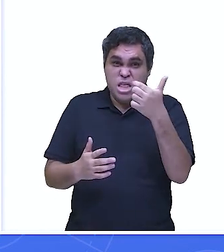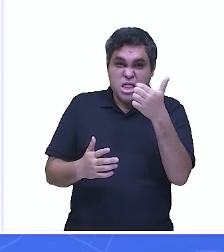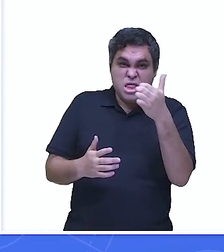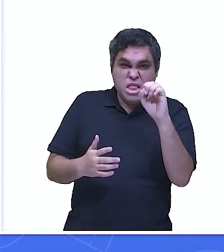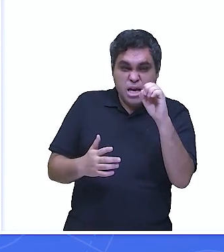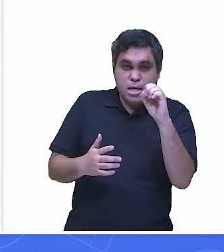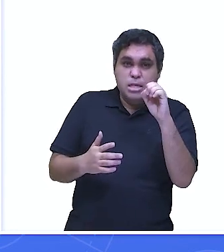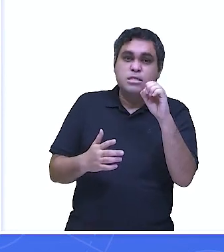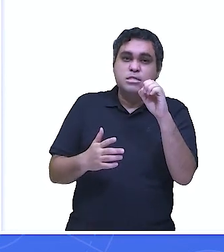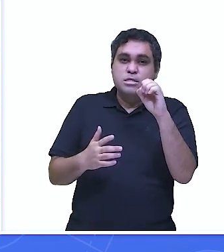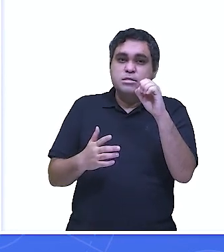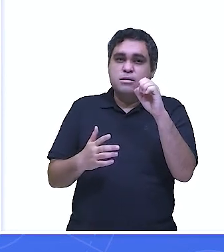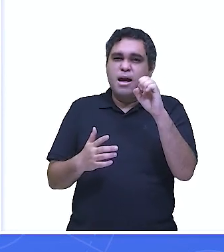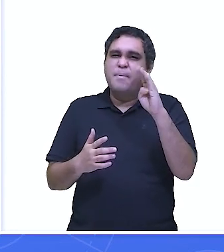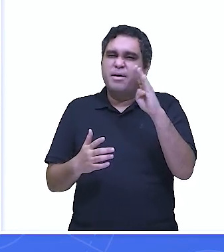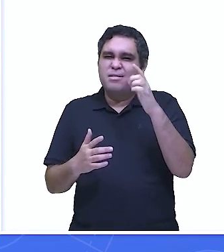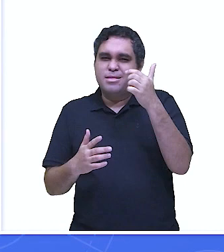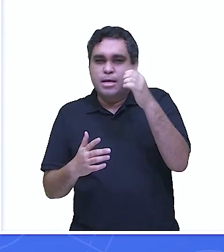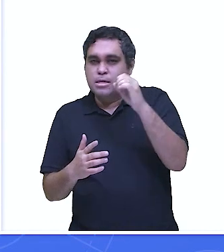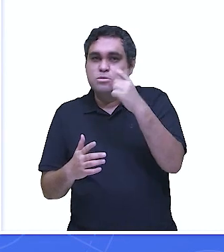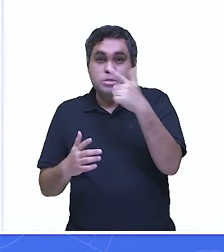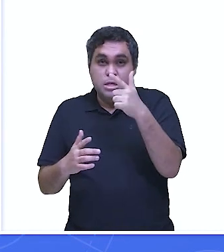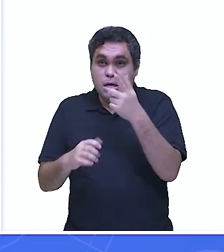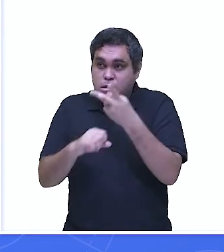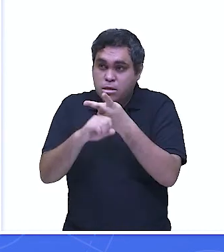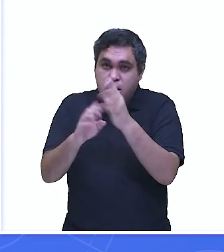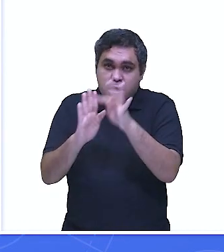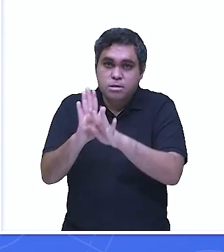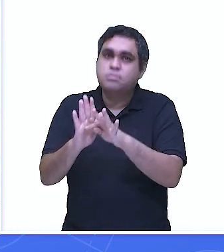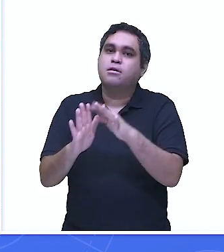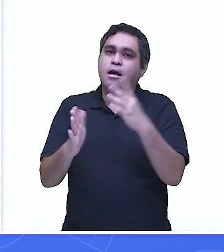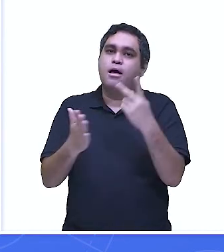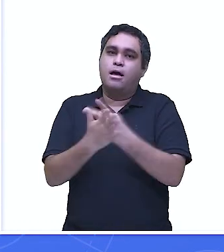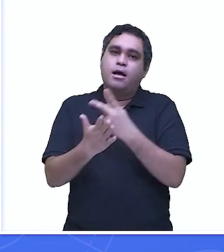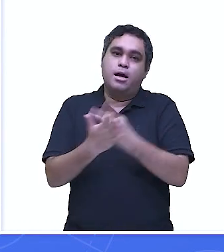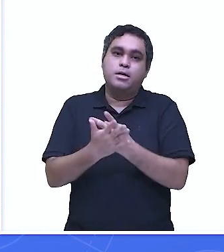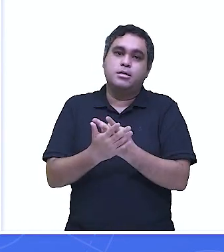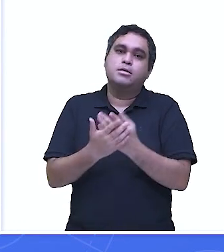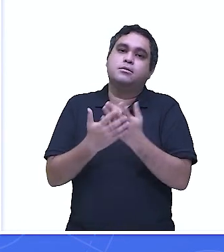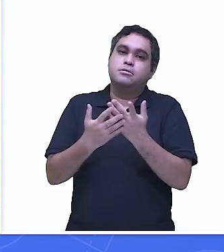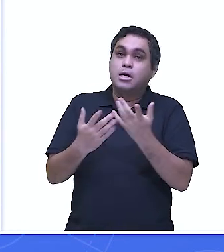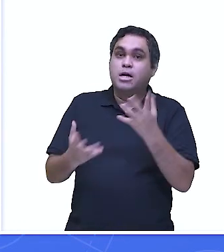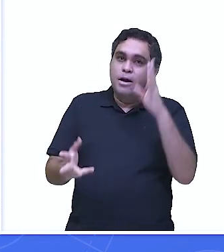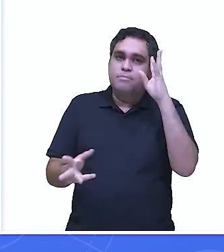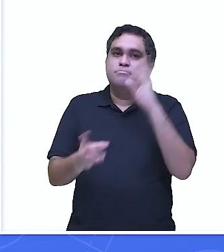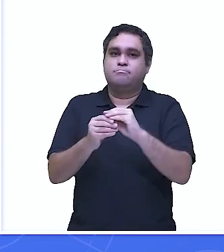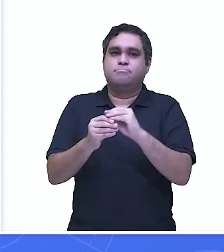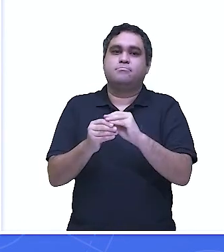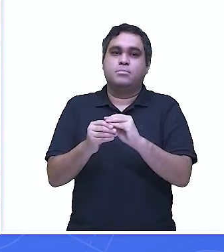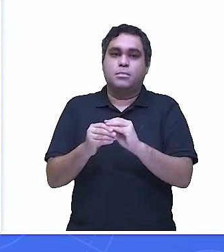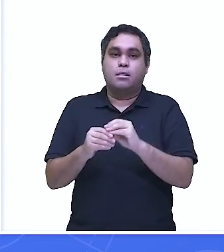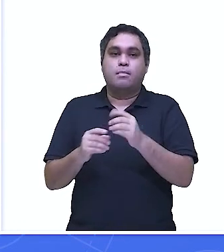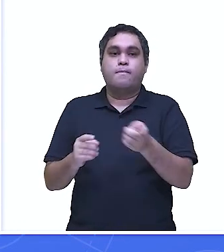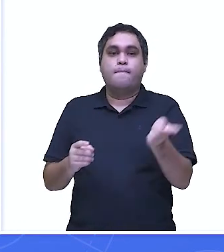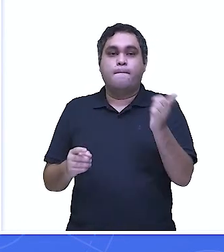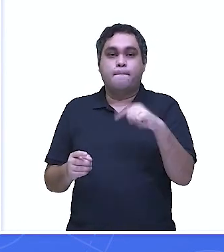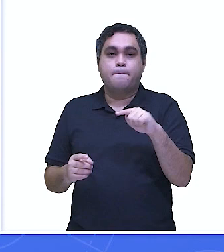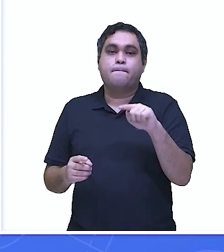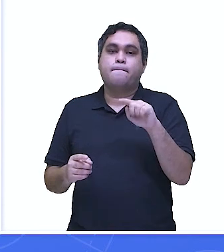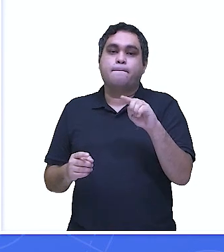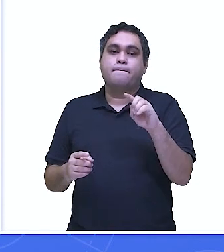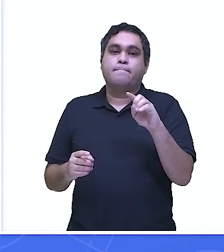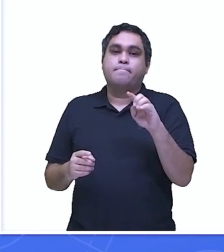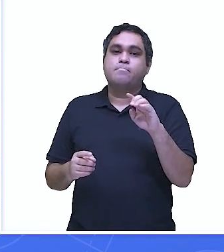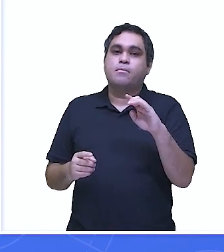está falando ali, não é a alternativa correta. O criador foi o botânico Henry, tá? Esse carinha aqui. Você vai